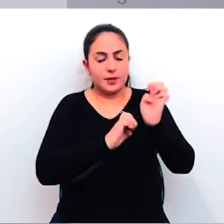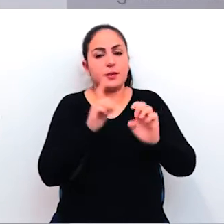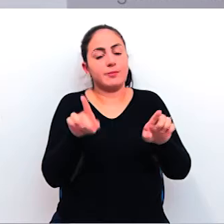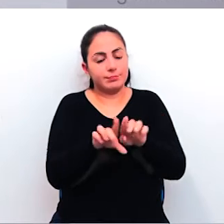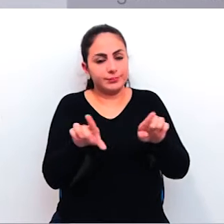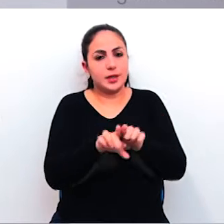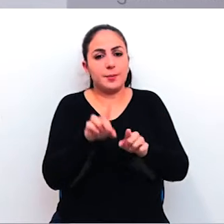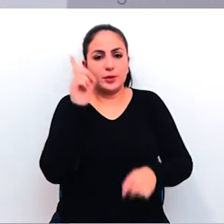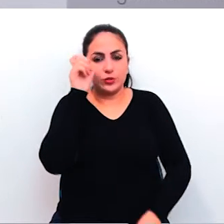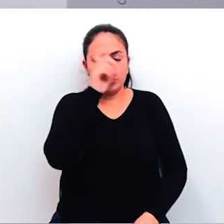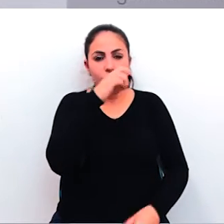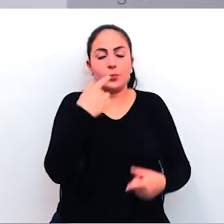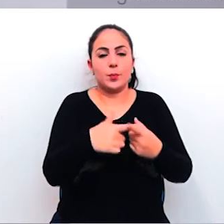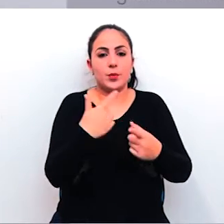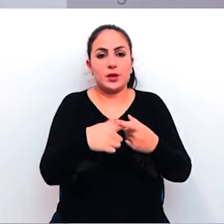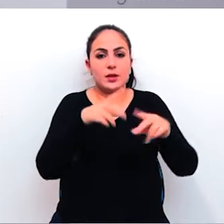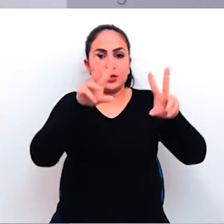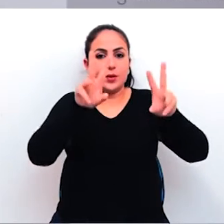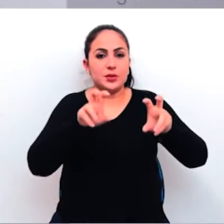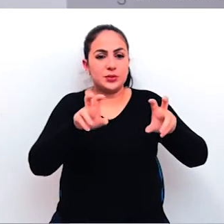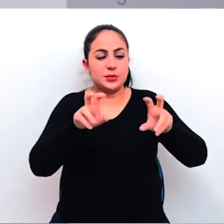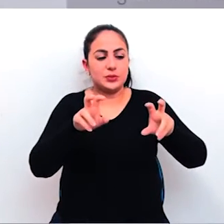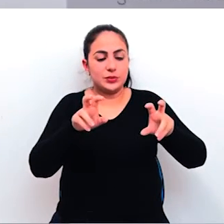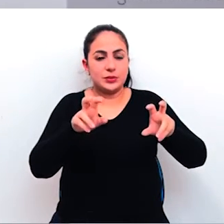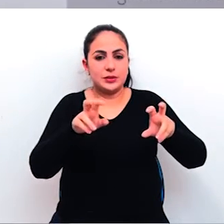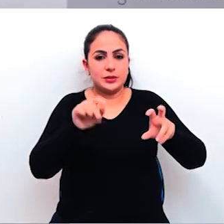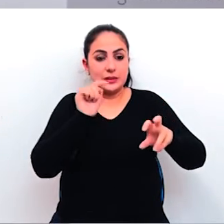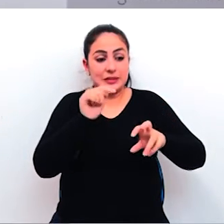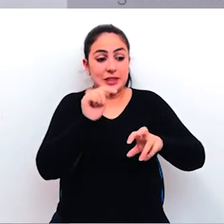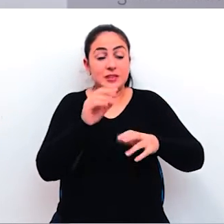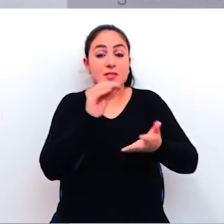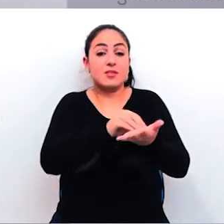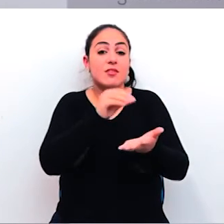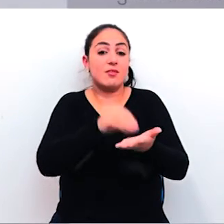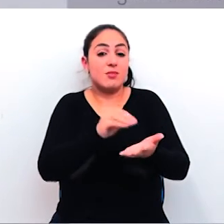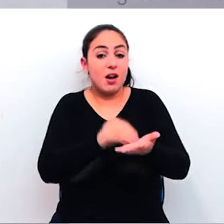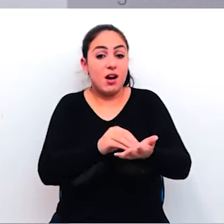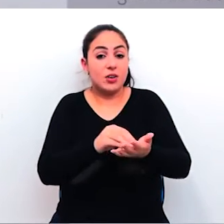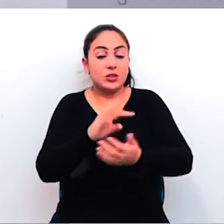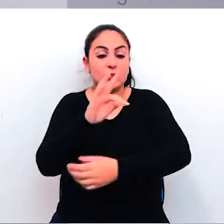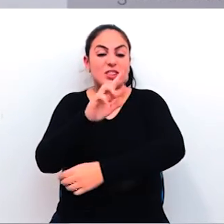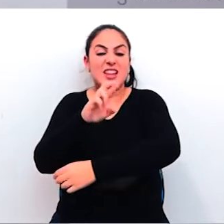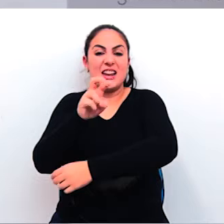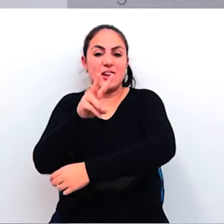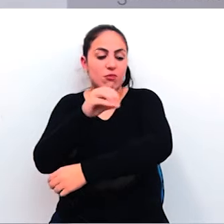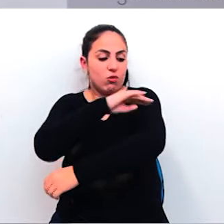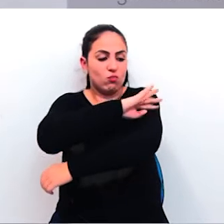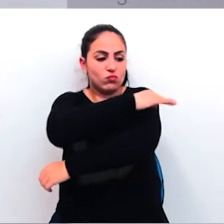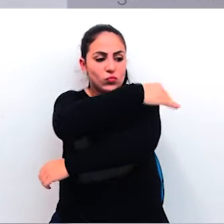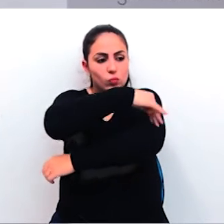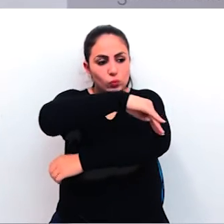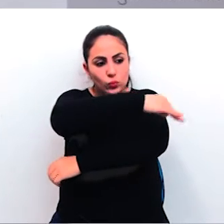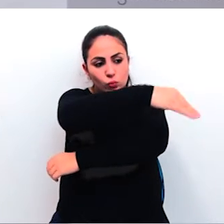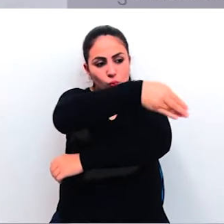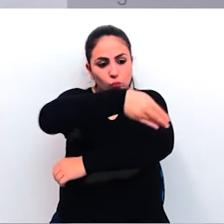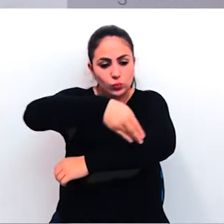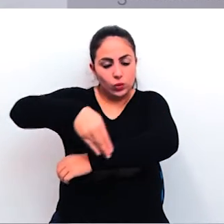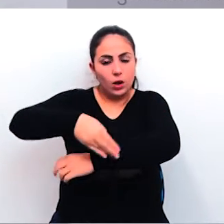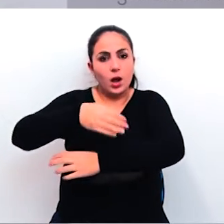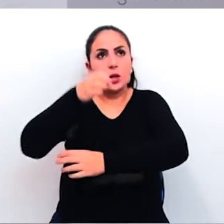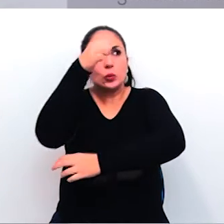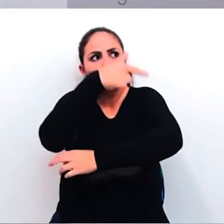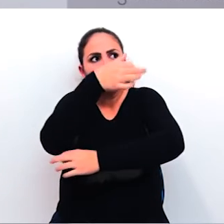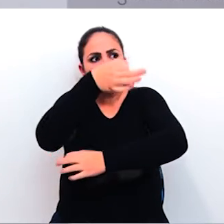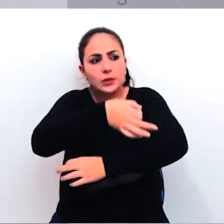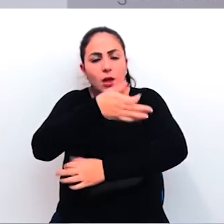também é dificultado pela questão dessa falta de um trevo de acesso a uma iluminação